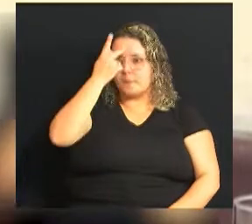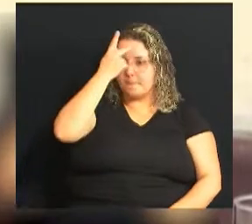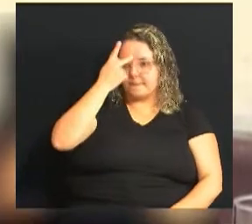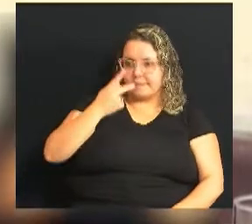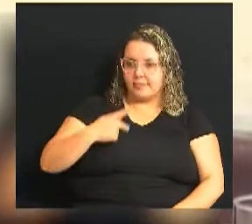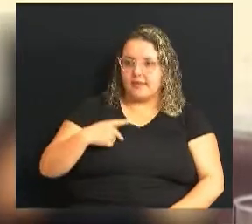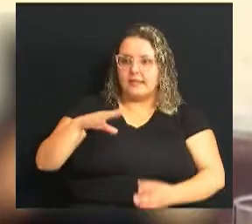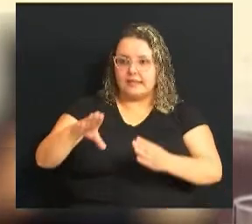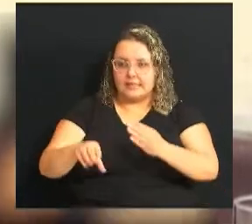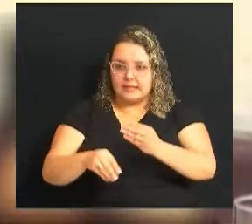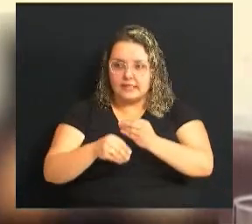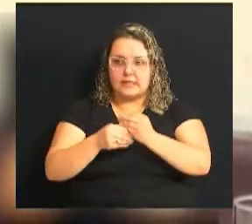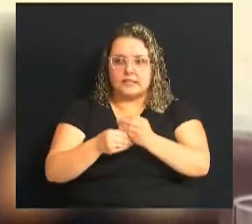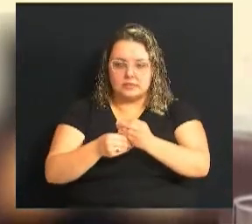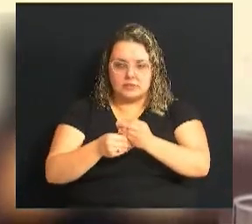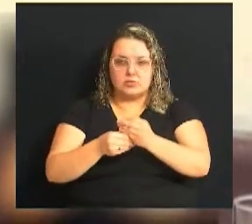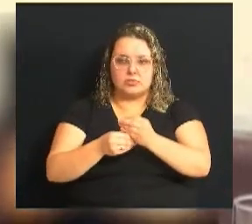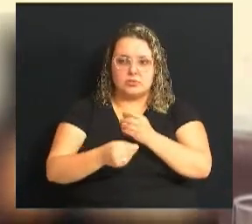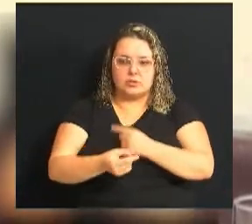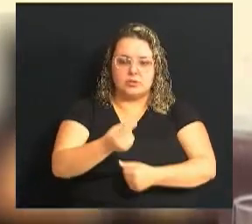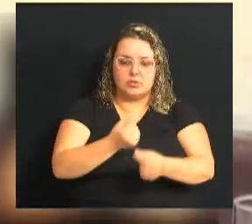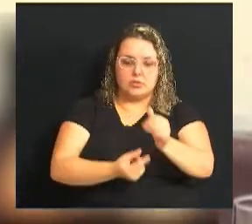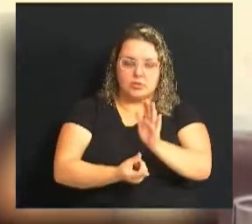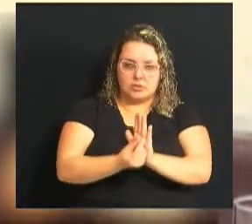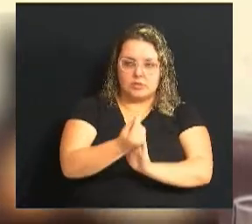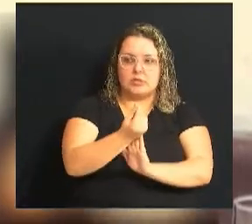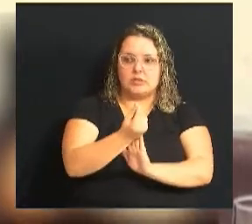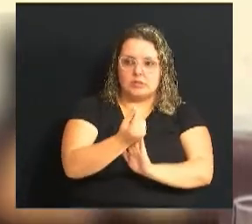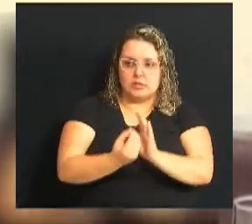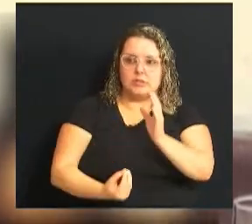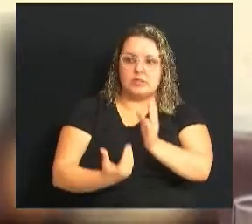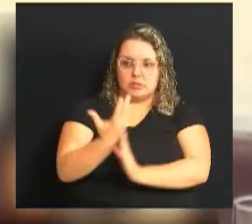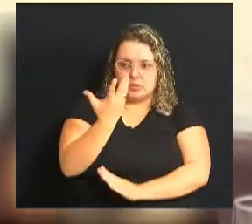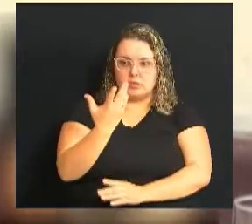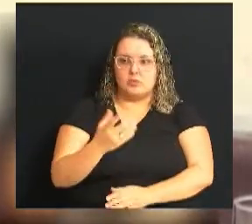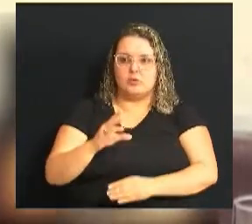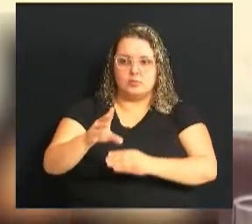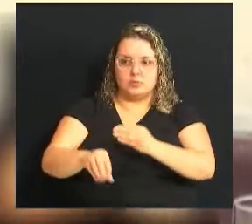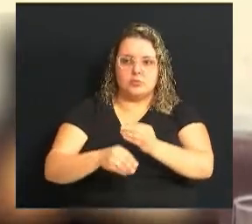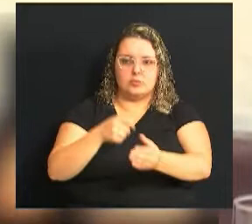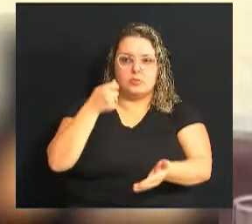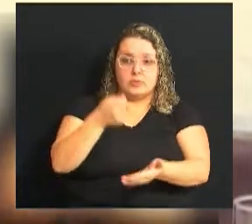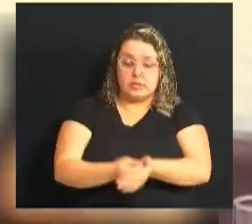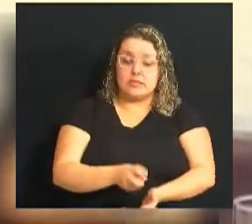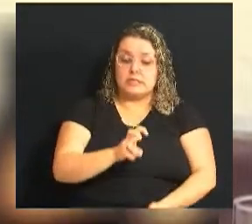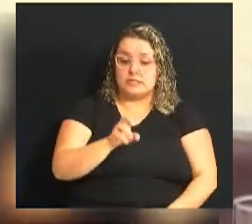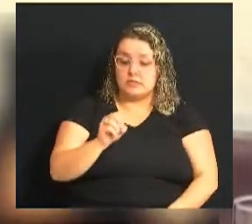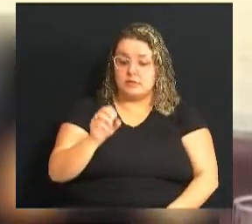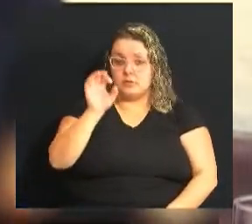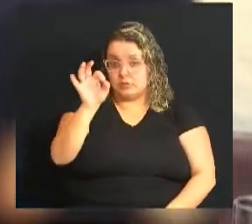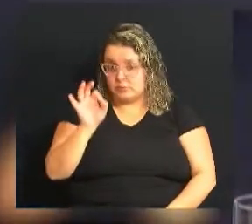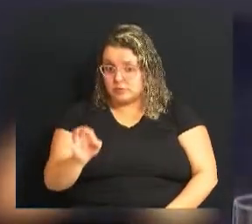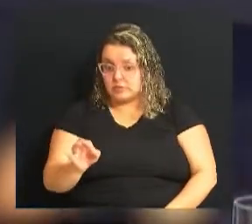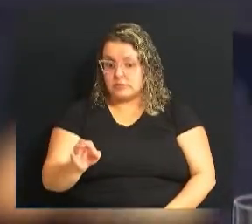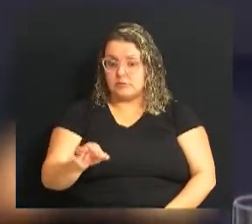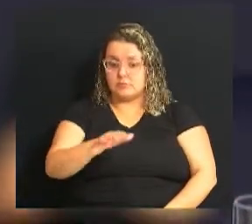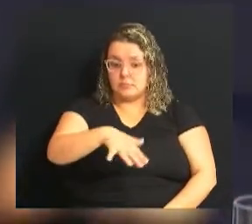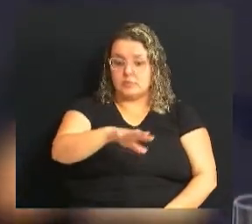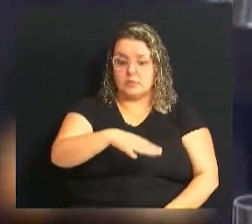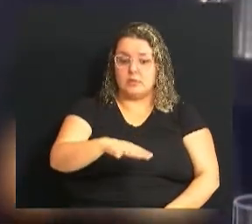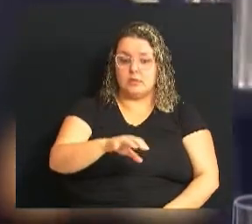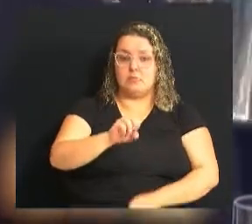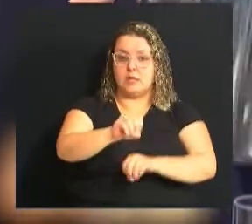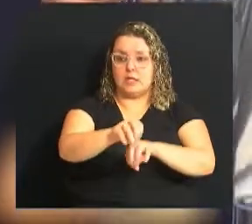emenda ao orçamento, né, que criou o orçamento impositivo, diz que 50% tem que ser destinado à educação. É assim no